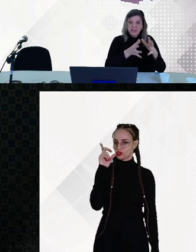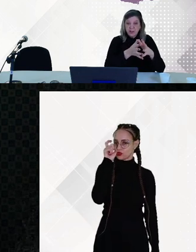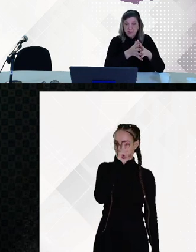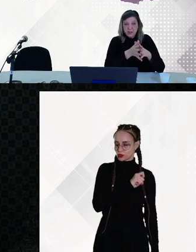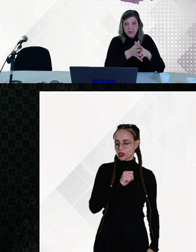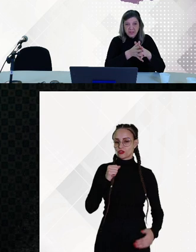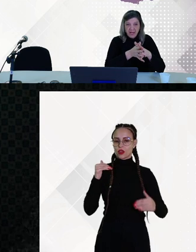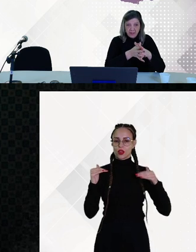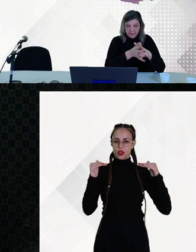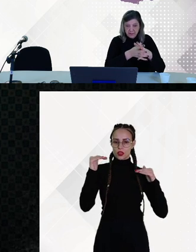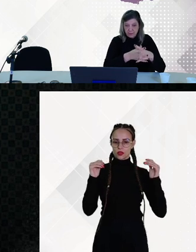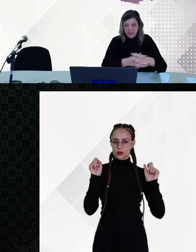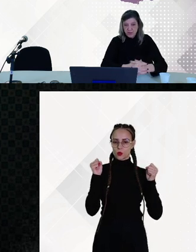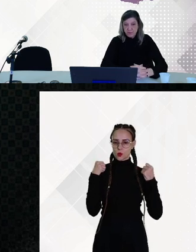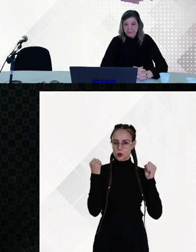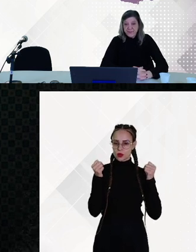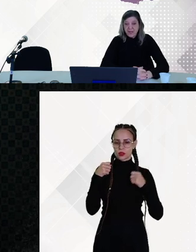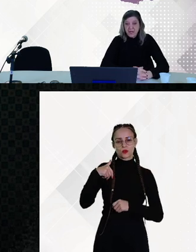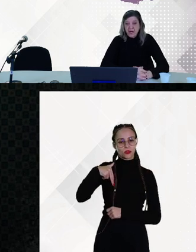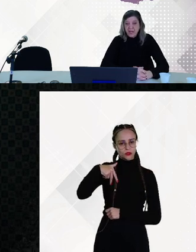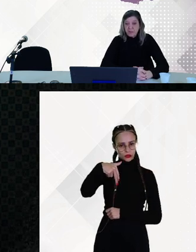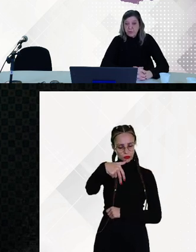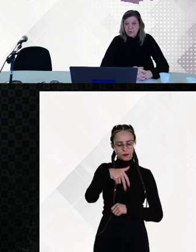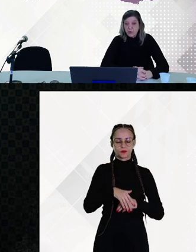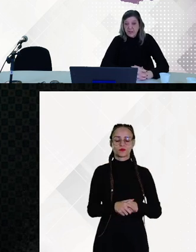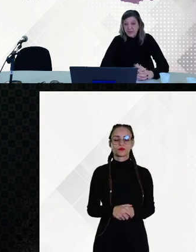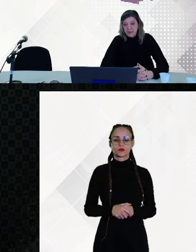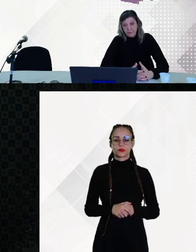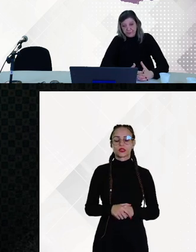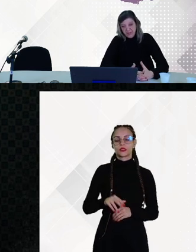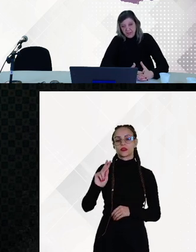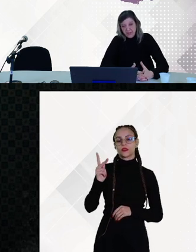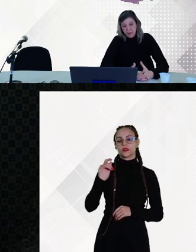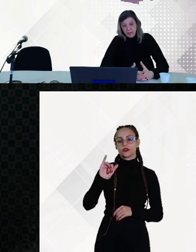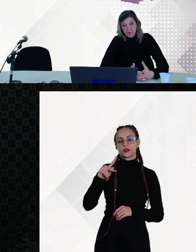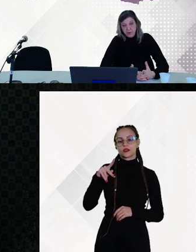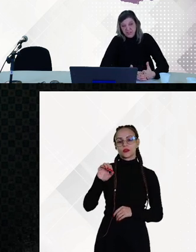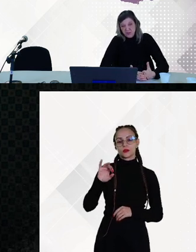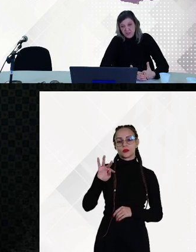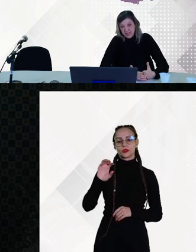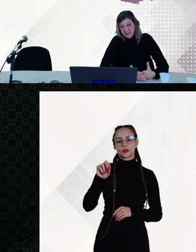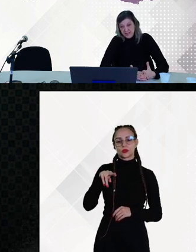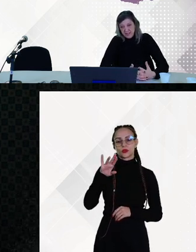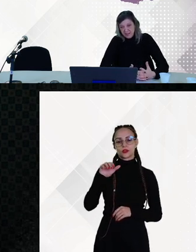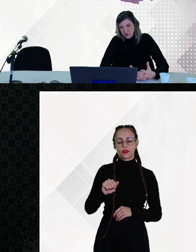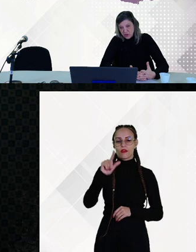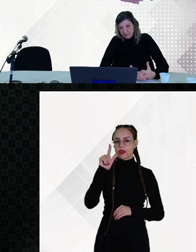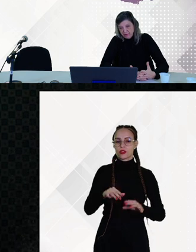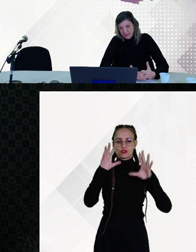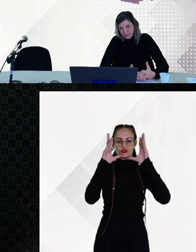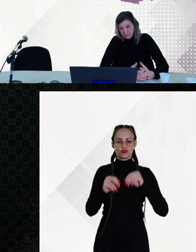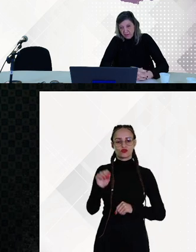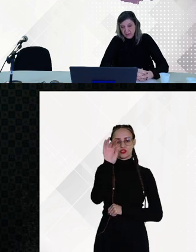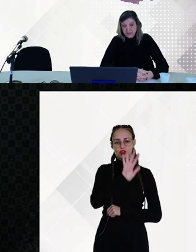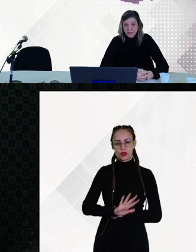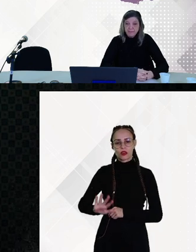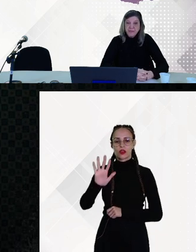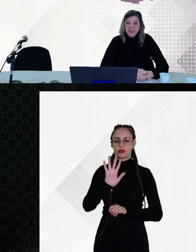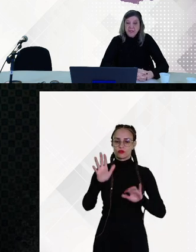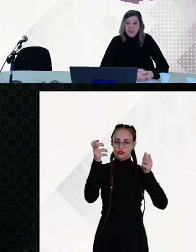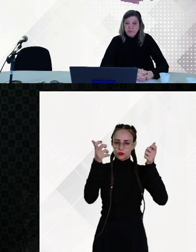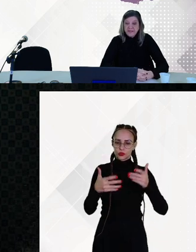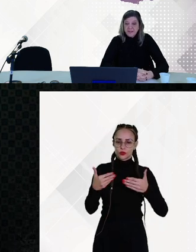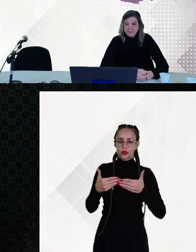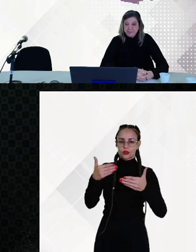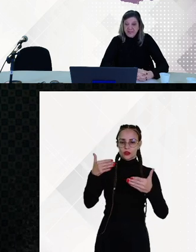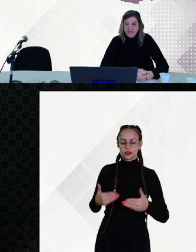de equilíbrio, de coordenar essa marcha. A hipotônica, então, é uma hipotonia generalizada, que a gente já vem falando aqui,